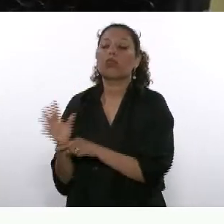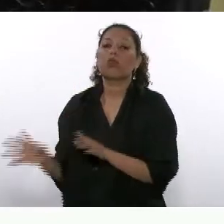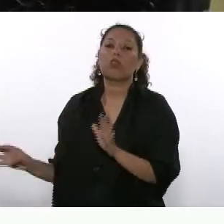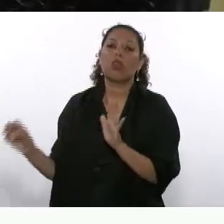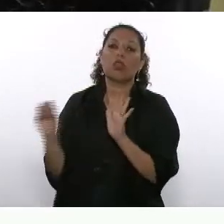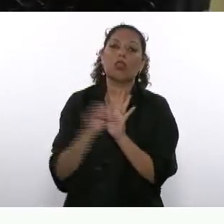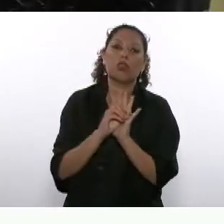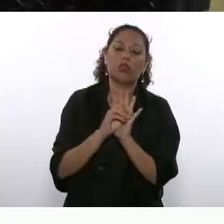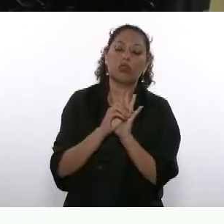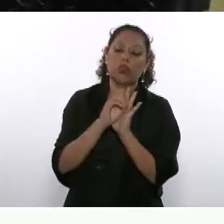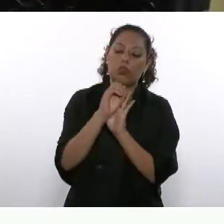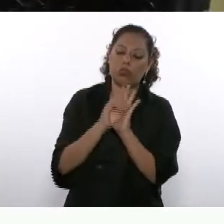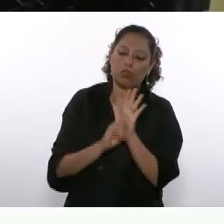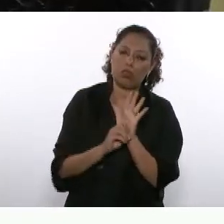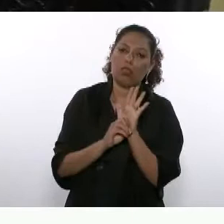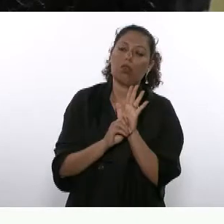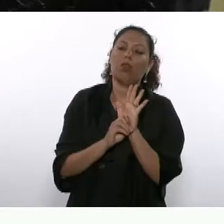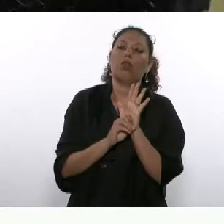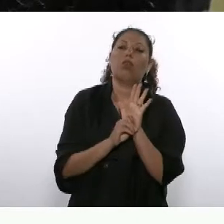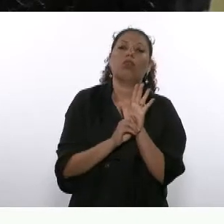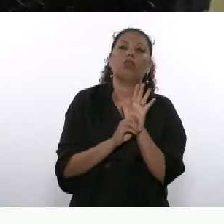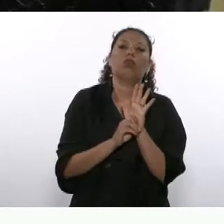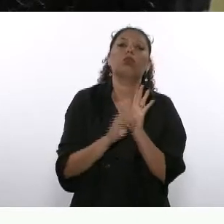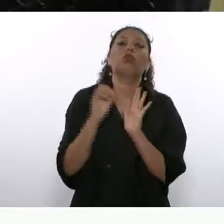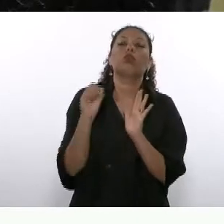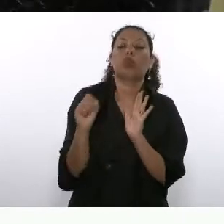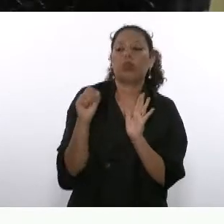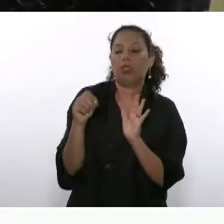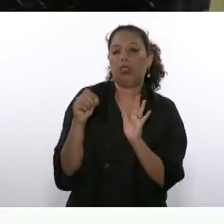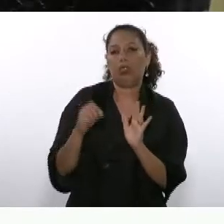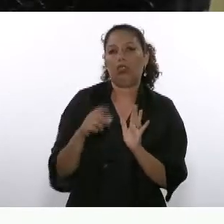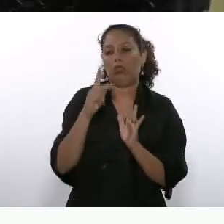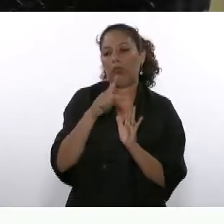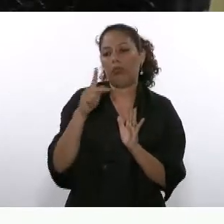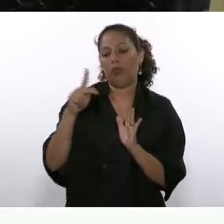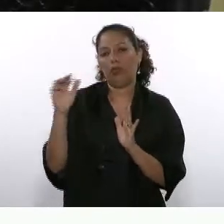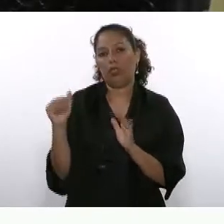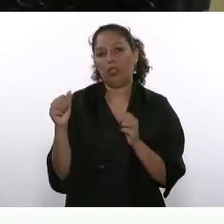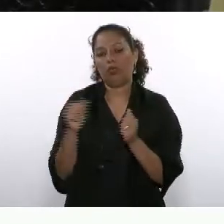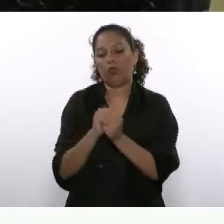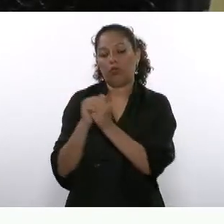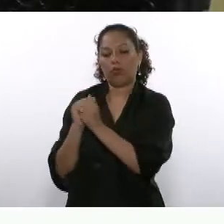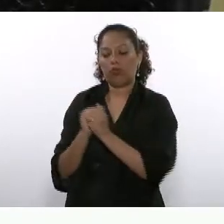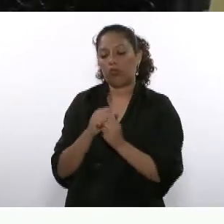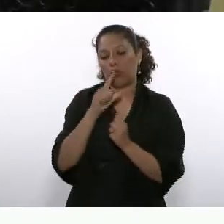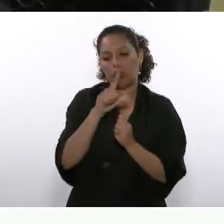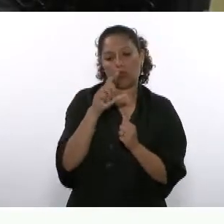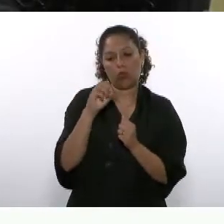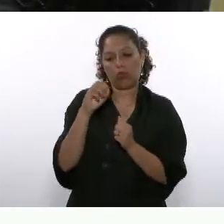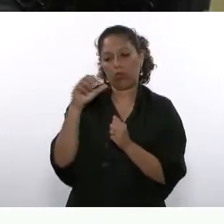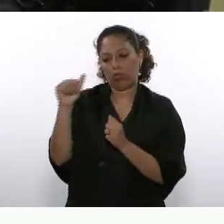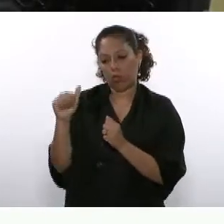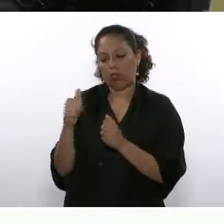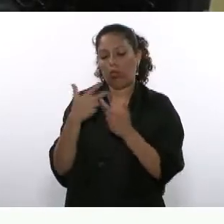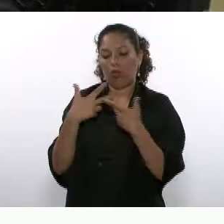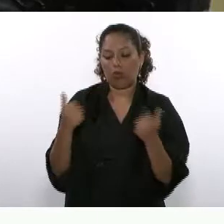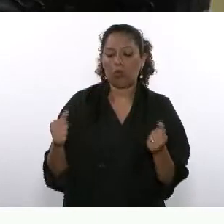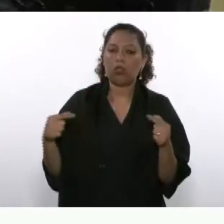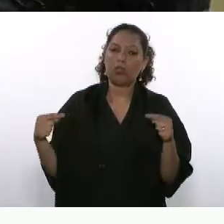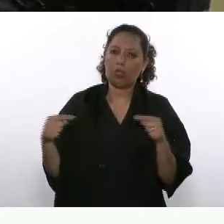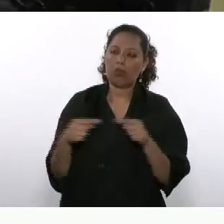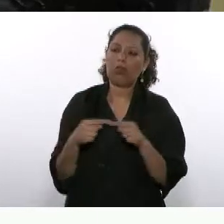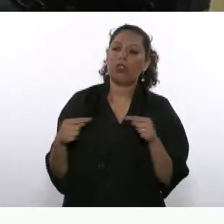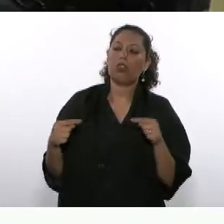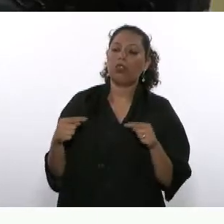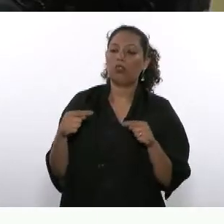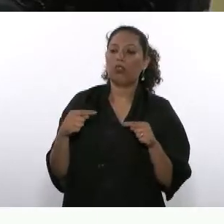orçamento ainda nesse PPA e na LOA alguma destinação específica